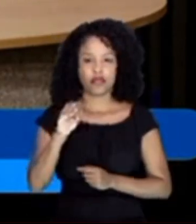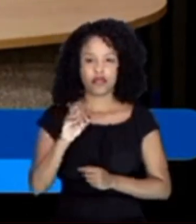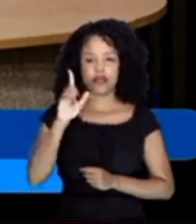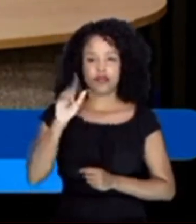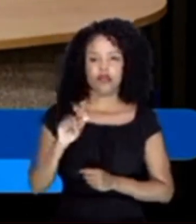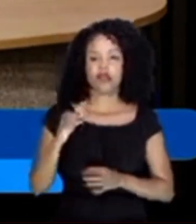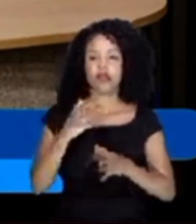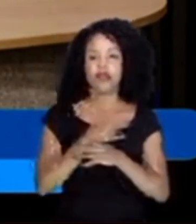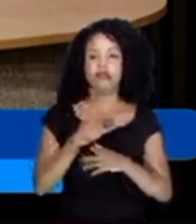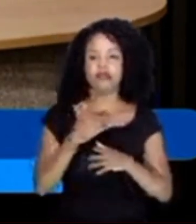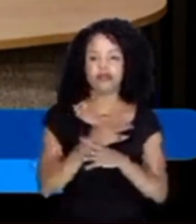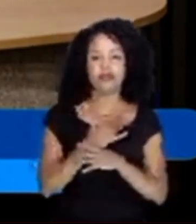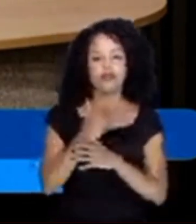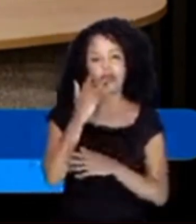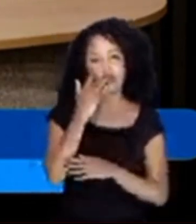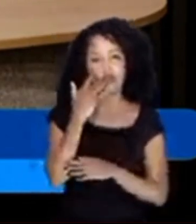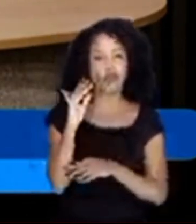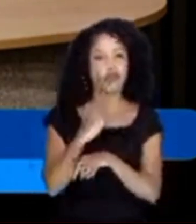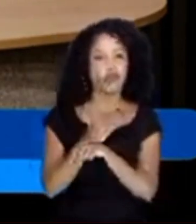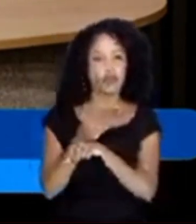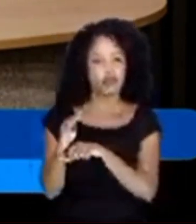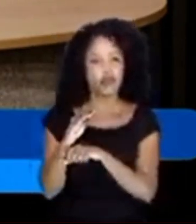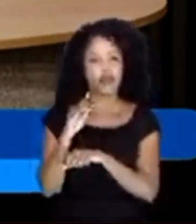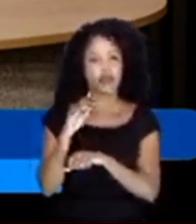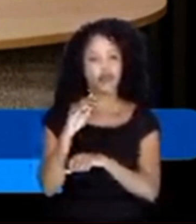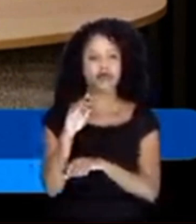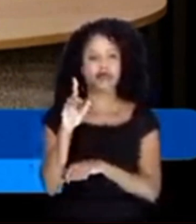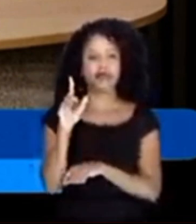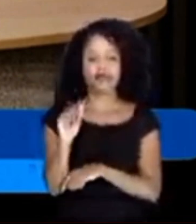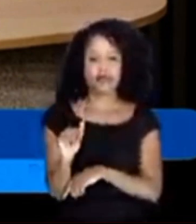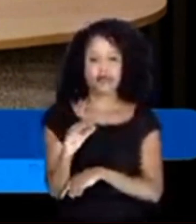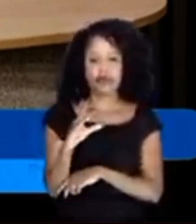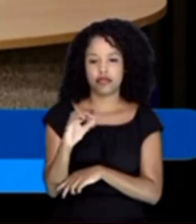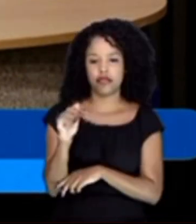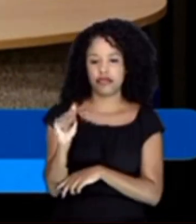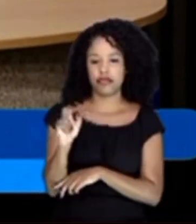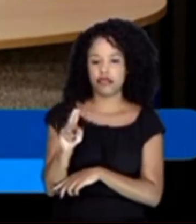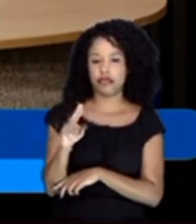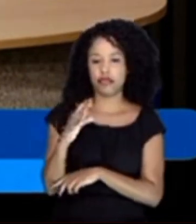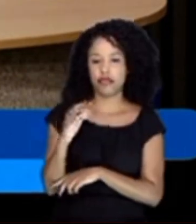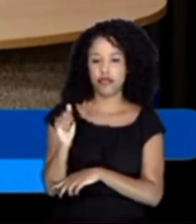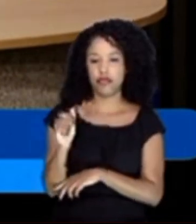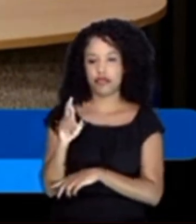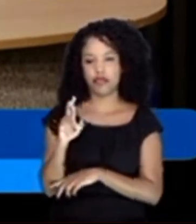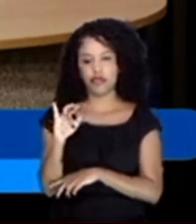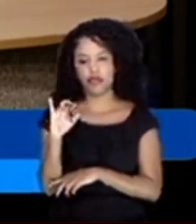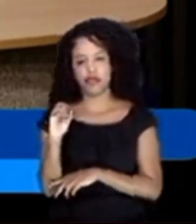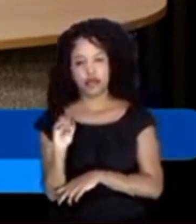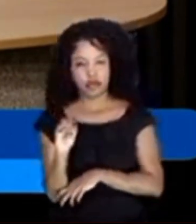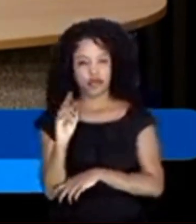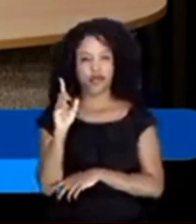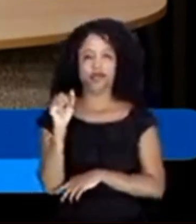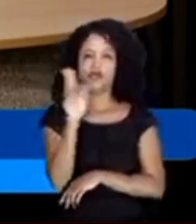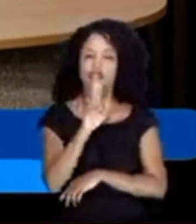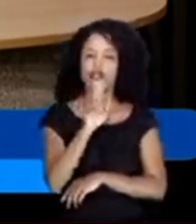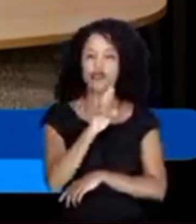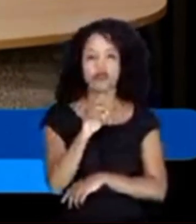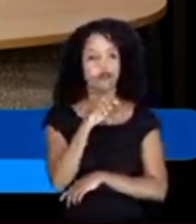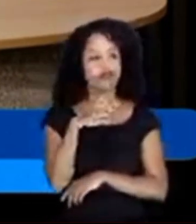do calcário, que tem várias utilidades. O calcário é utilizado para a